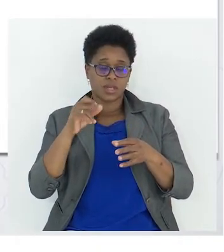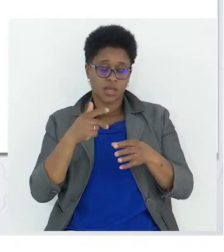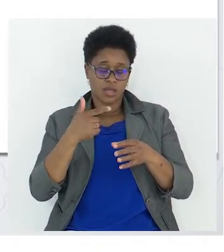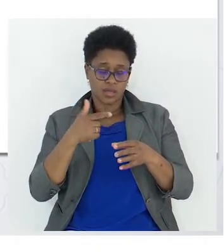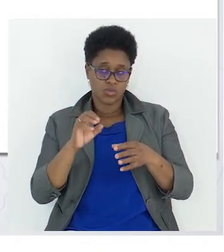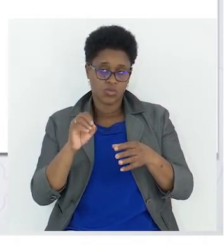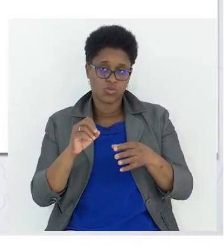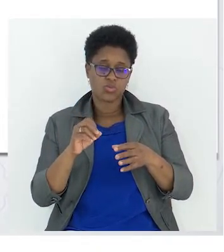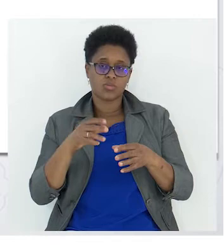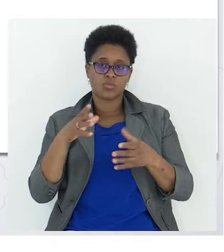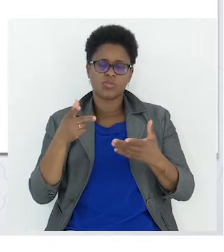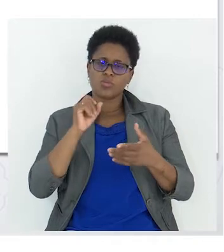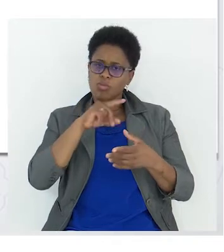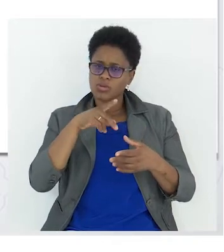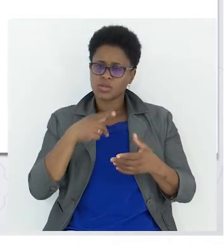podes dizer escrúpulas?